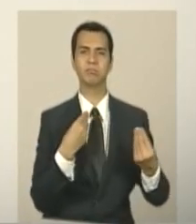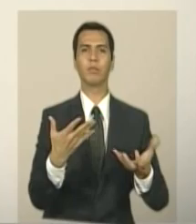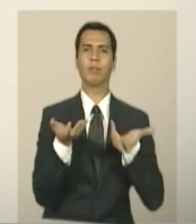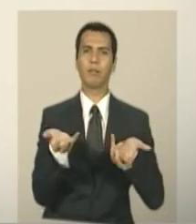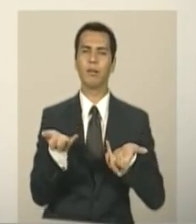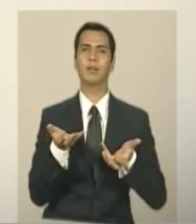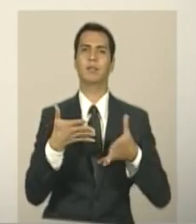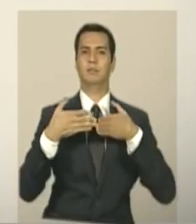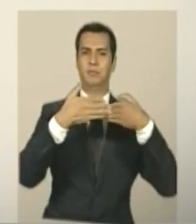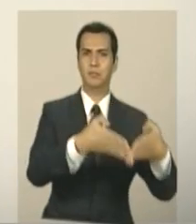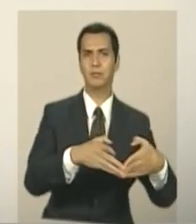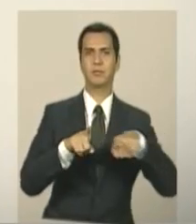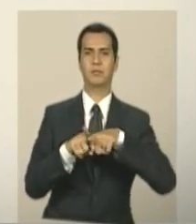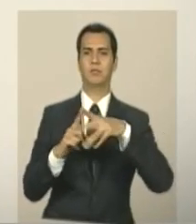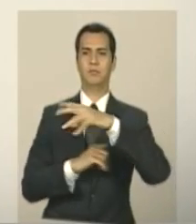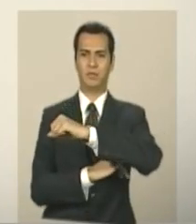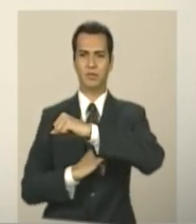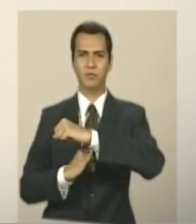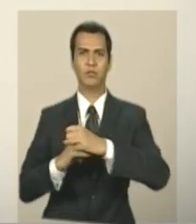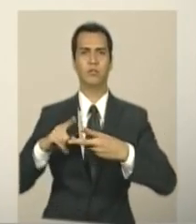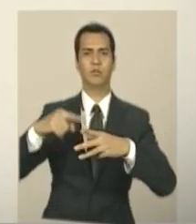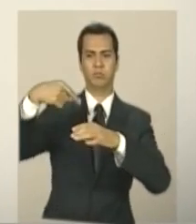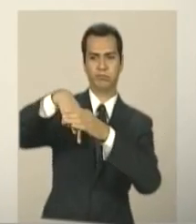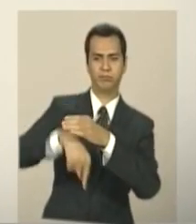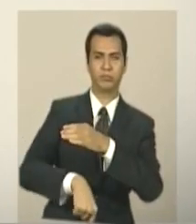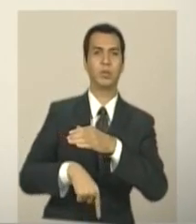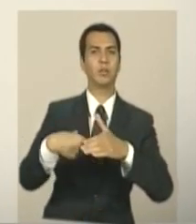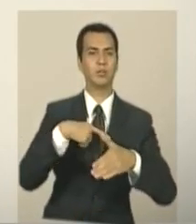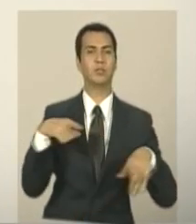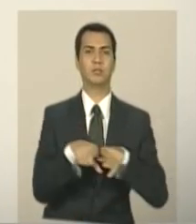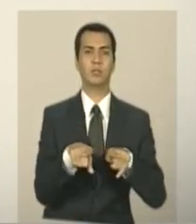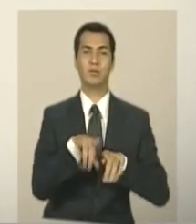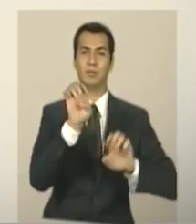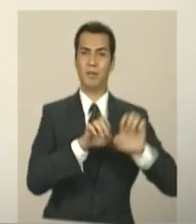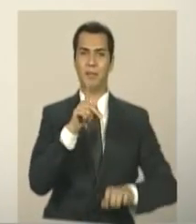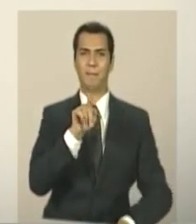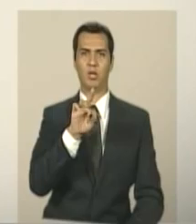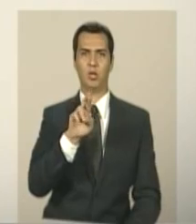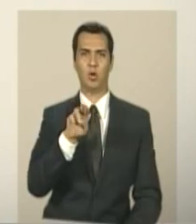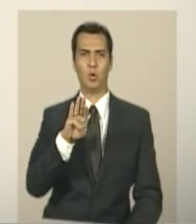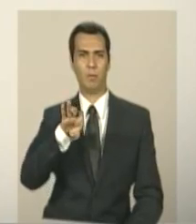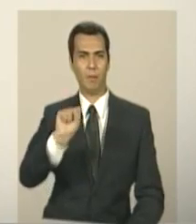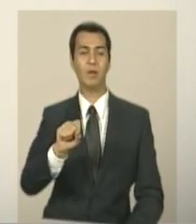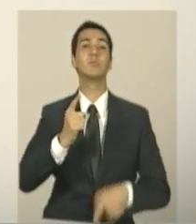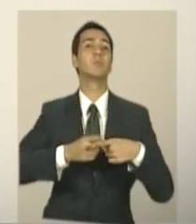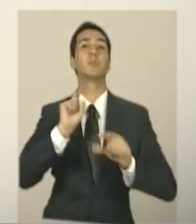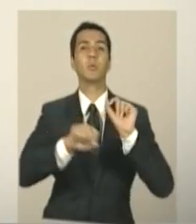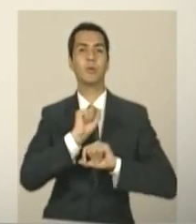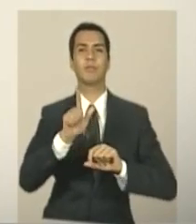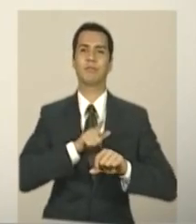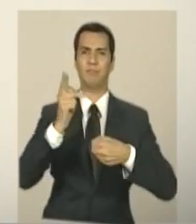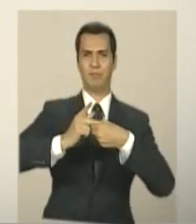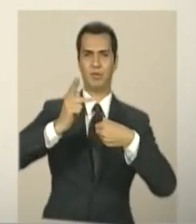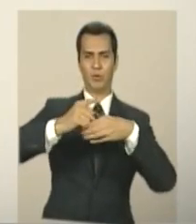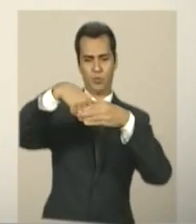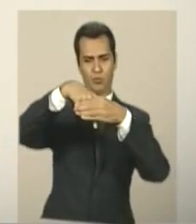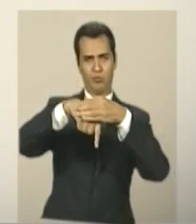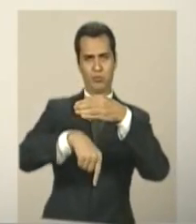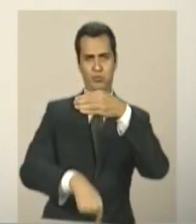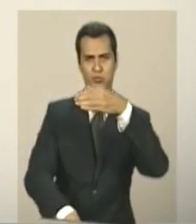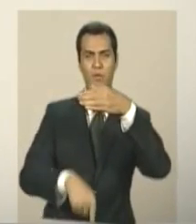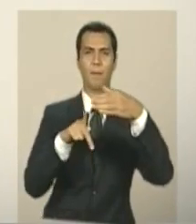existe em todo o mundo é dada pela Petrobras por causa da exploração do pral não só do